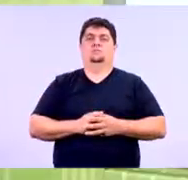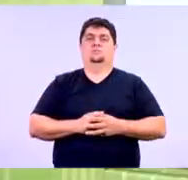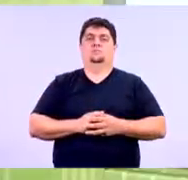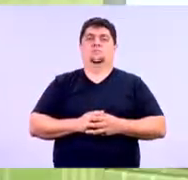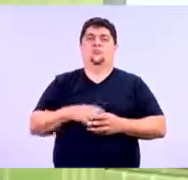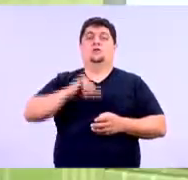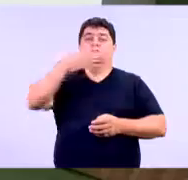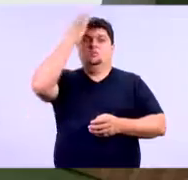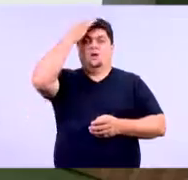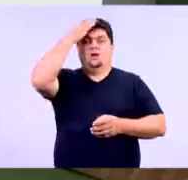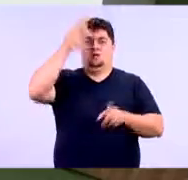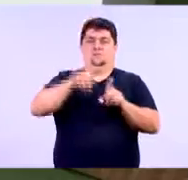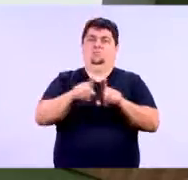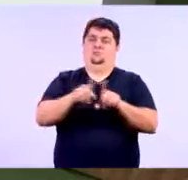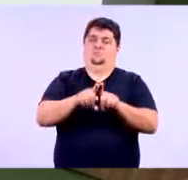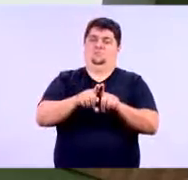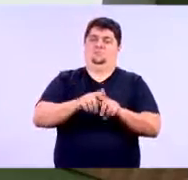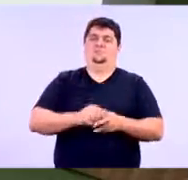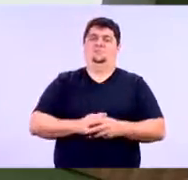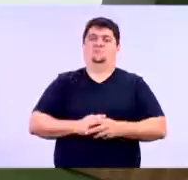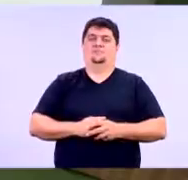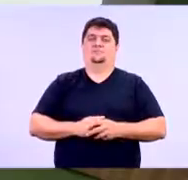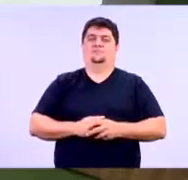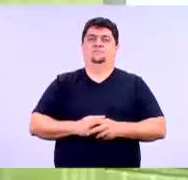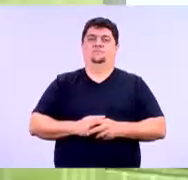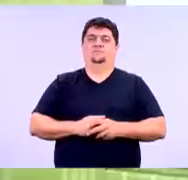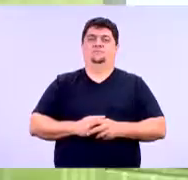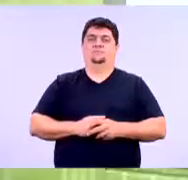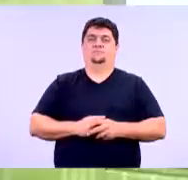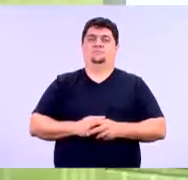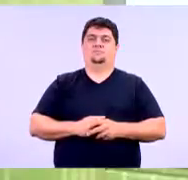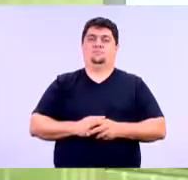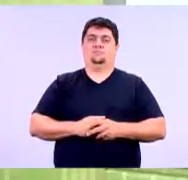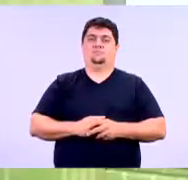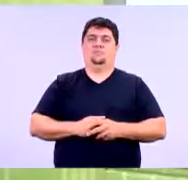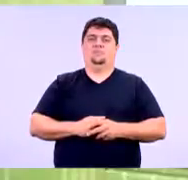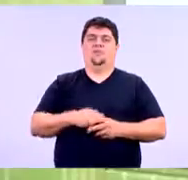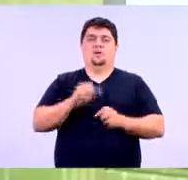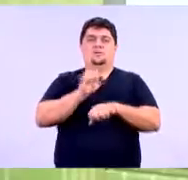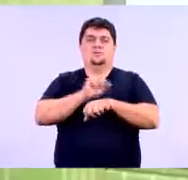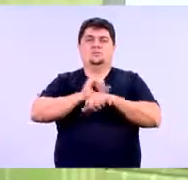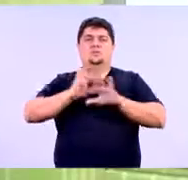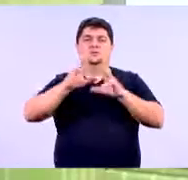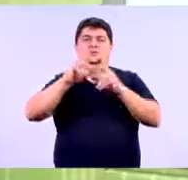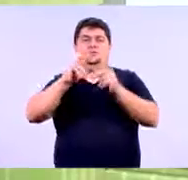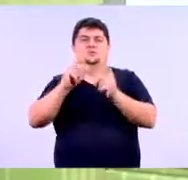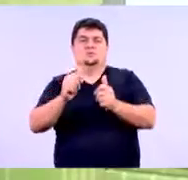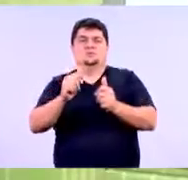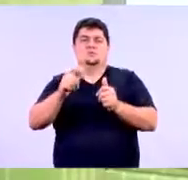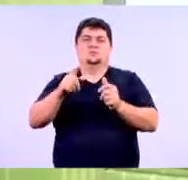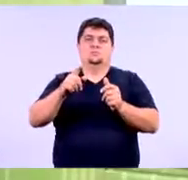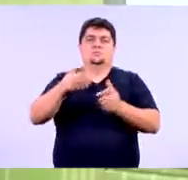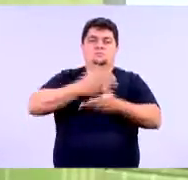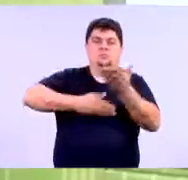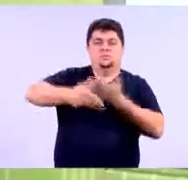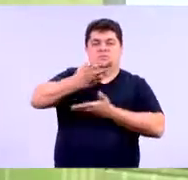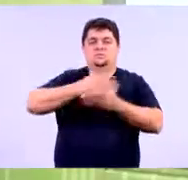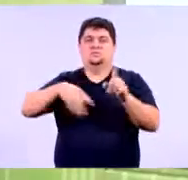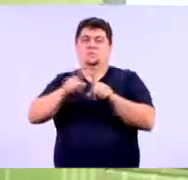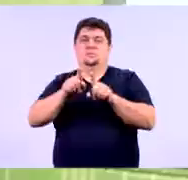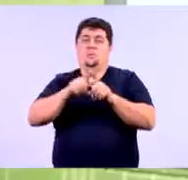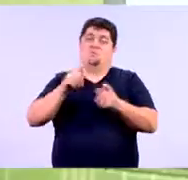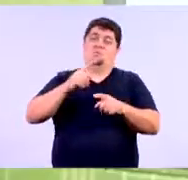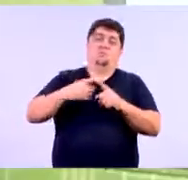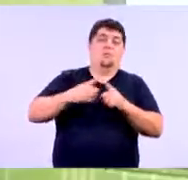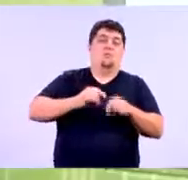de Paraná, perdão, professor. Obrigado. E de Paraná. E espero que todos os outros polos interajam conosco também, porque isso é